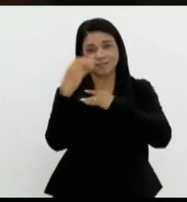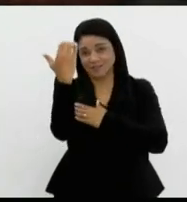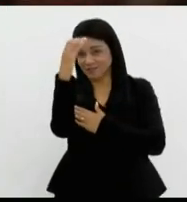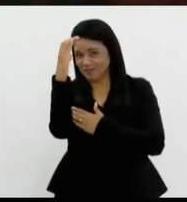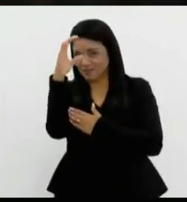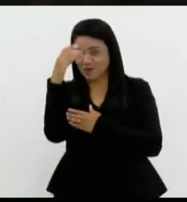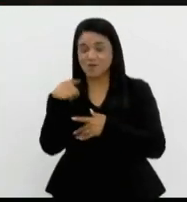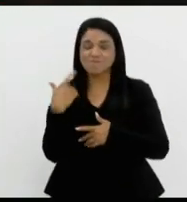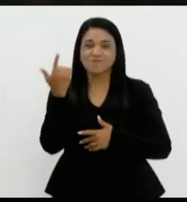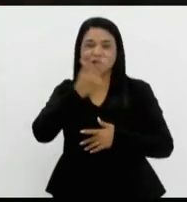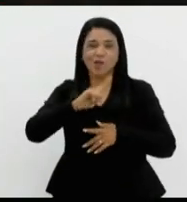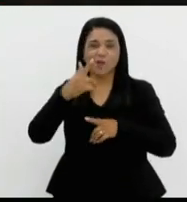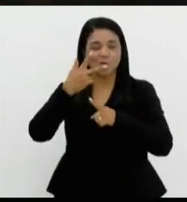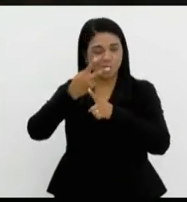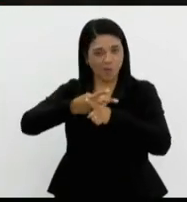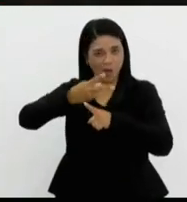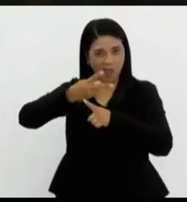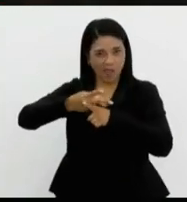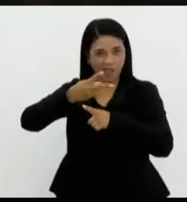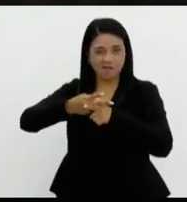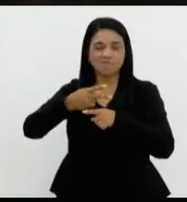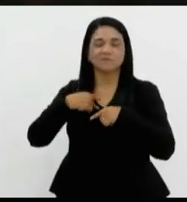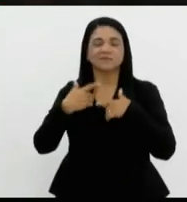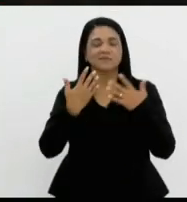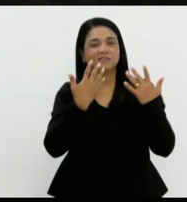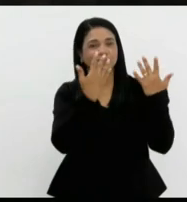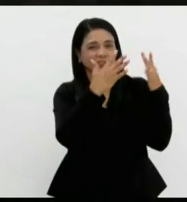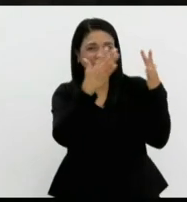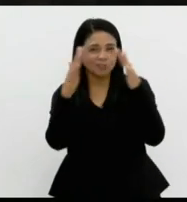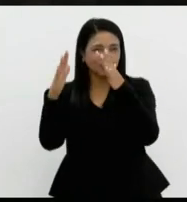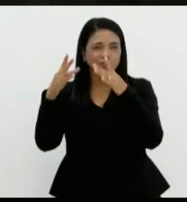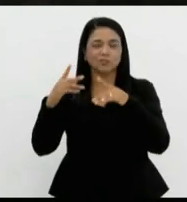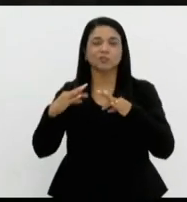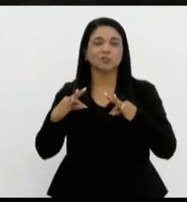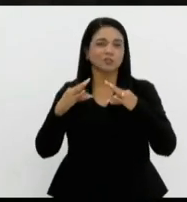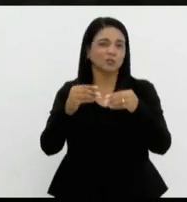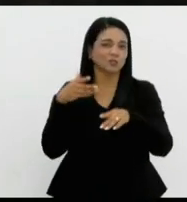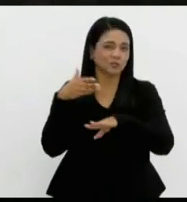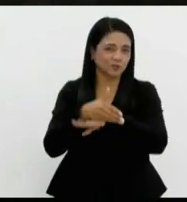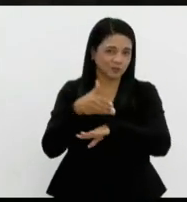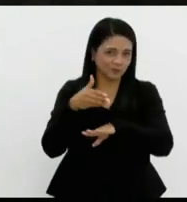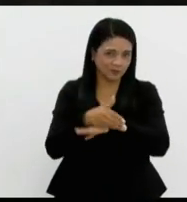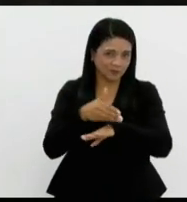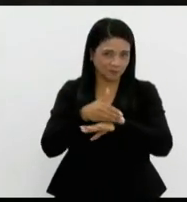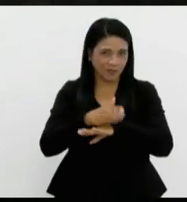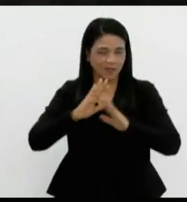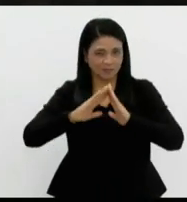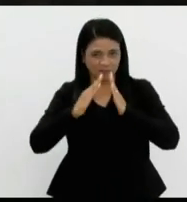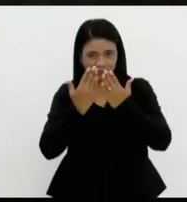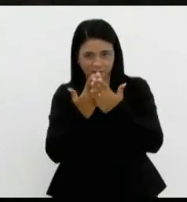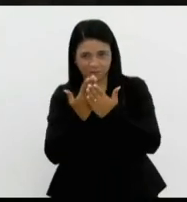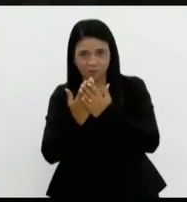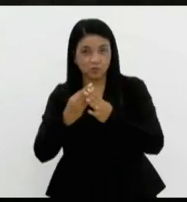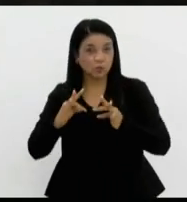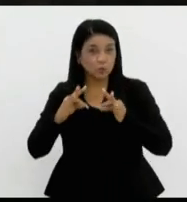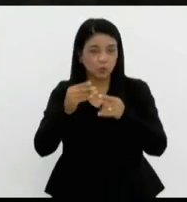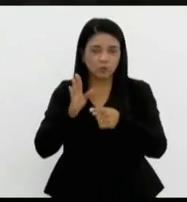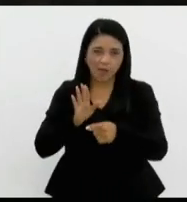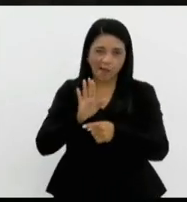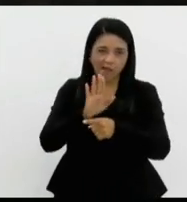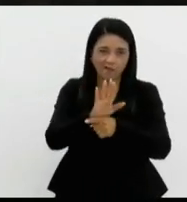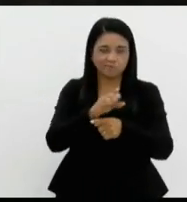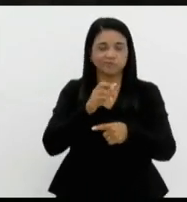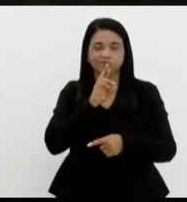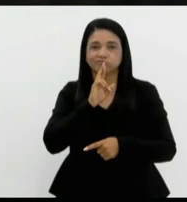esse troféu, mas saudar a todos que participaram, porque, afinal de contas, todos contribuíram para